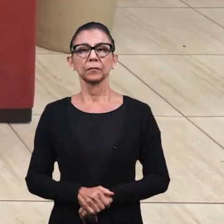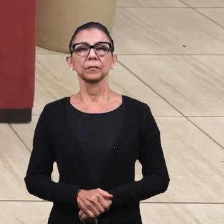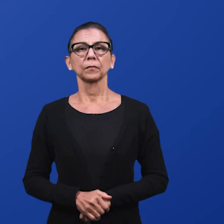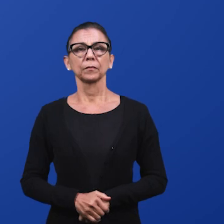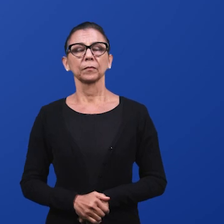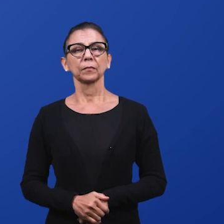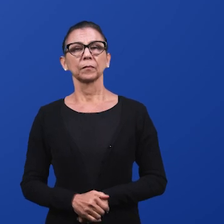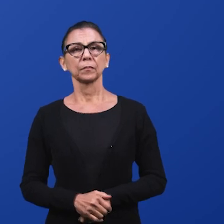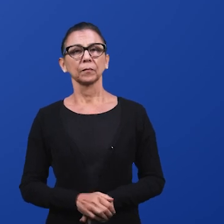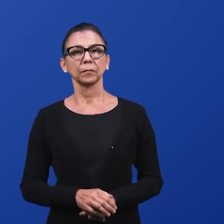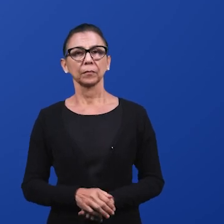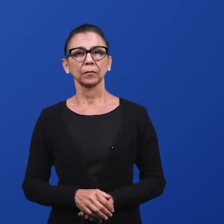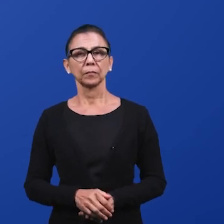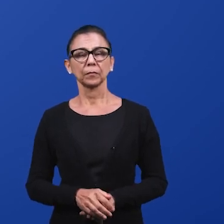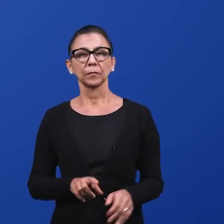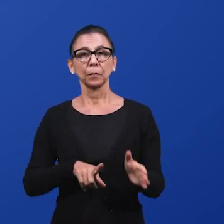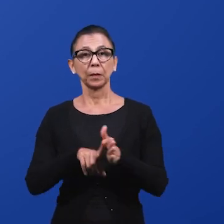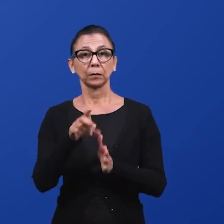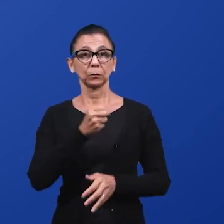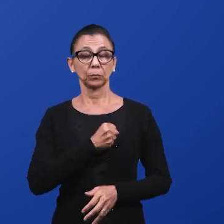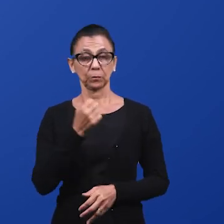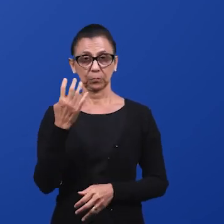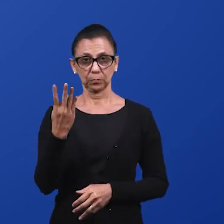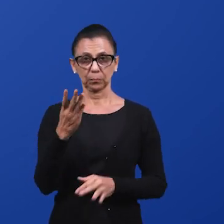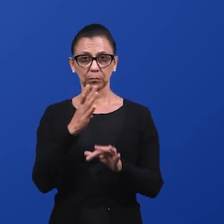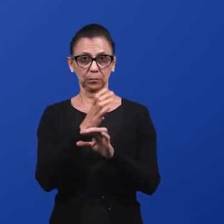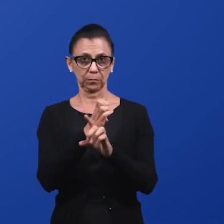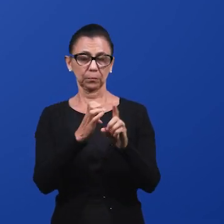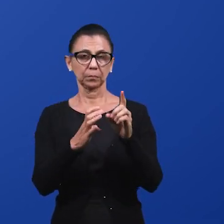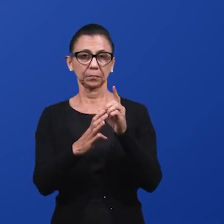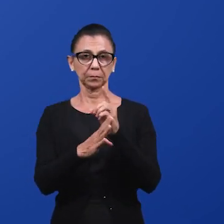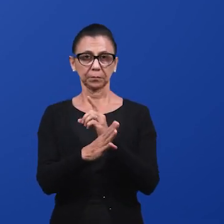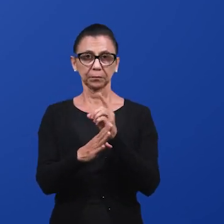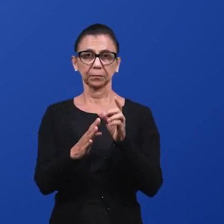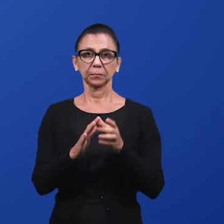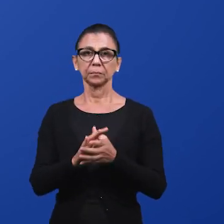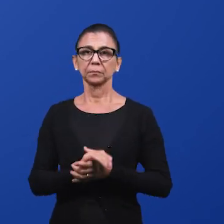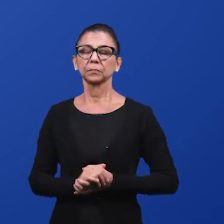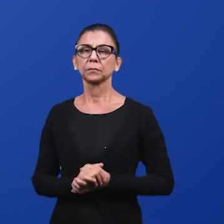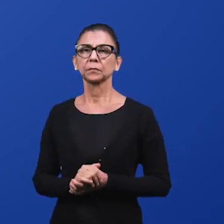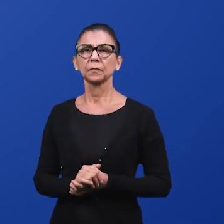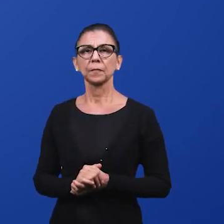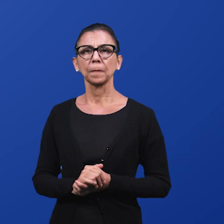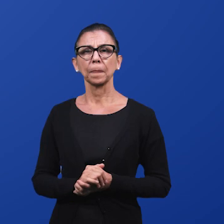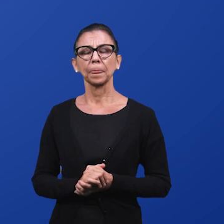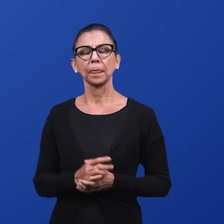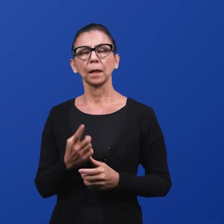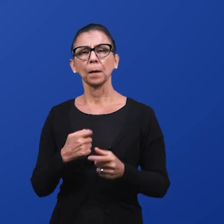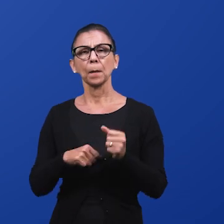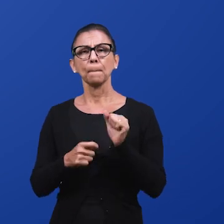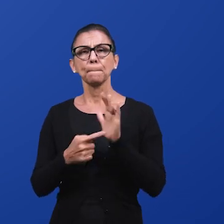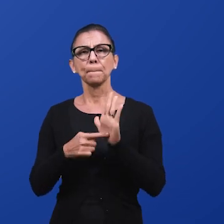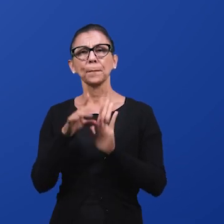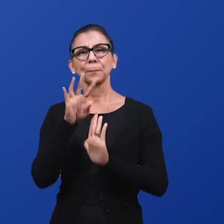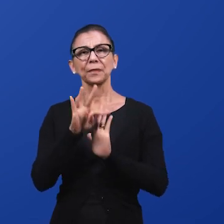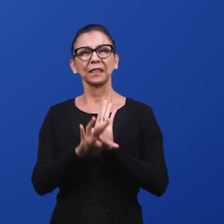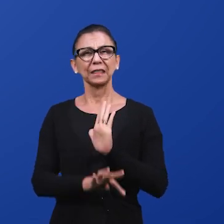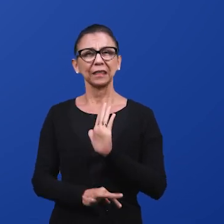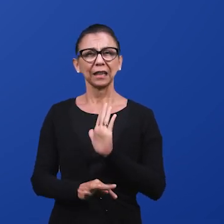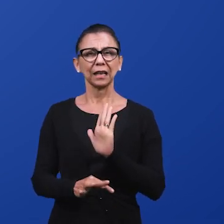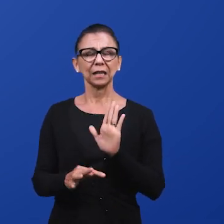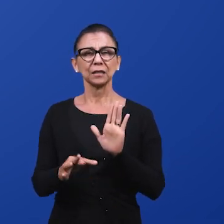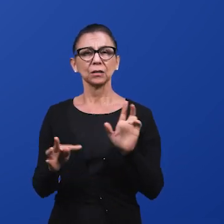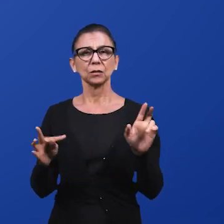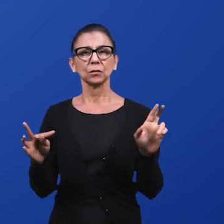atenção. A questão número 4 da Escola Bíblica Dominical nos pede para citar um texto que